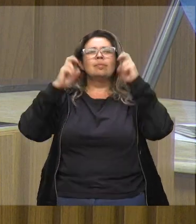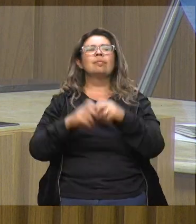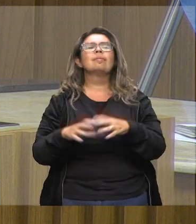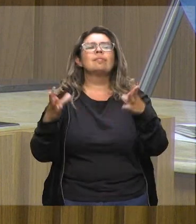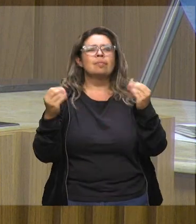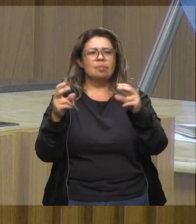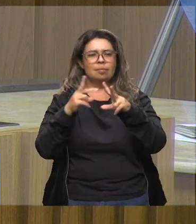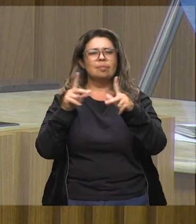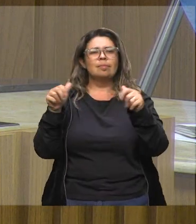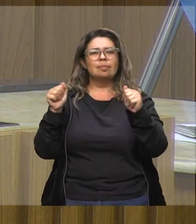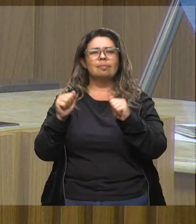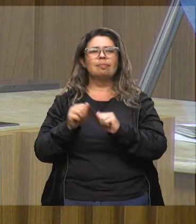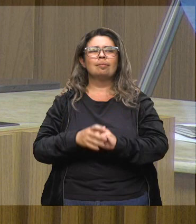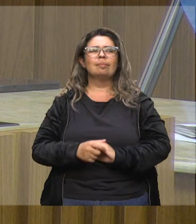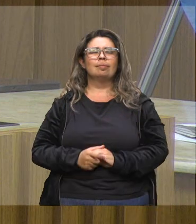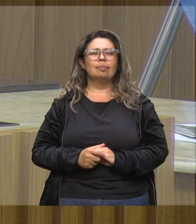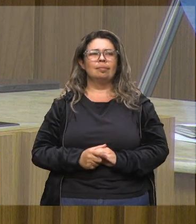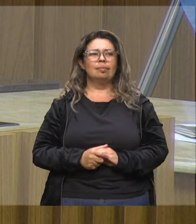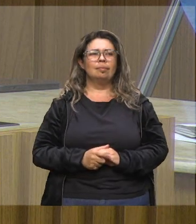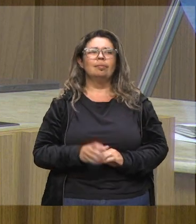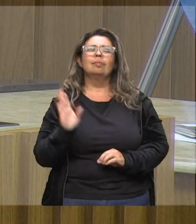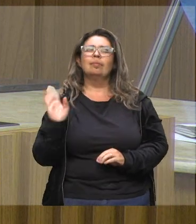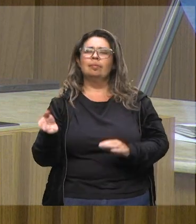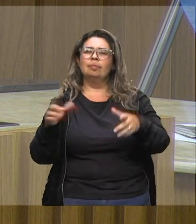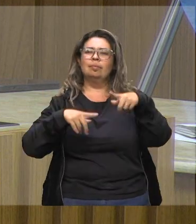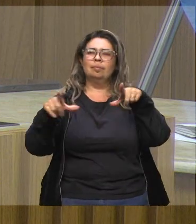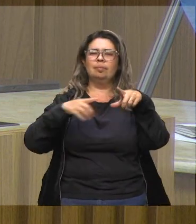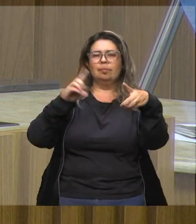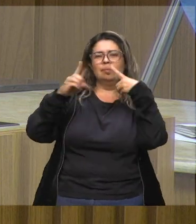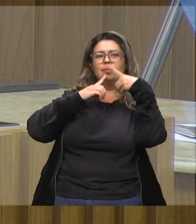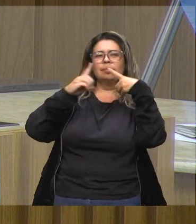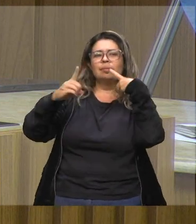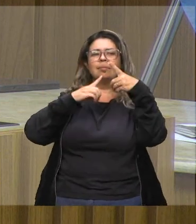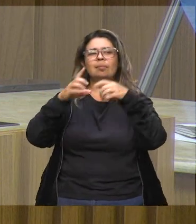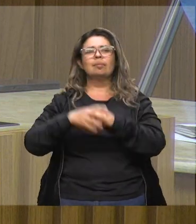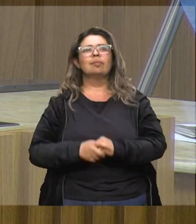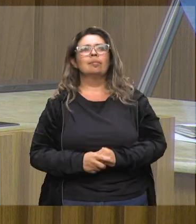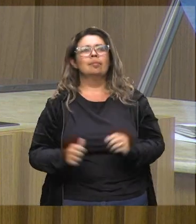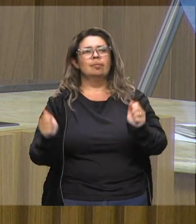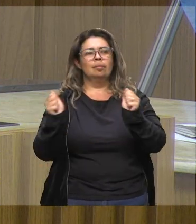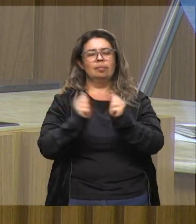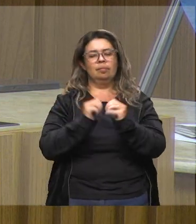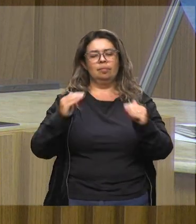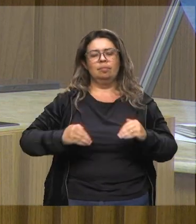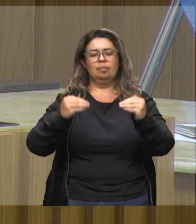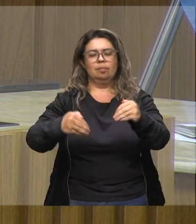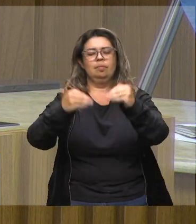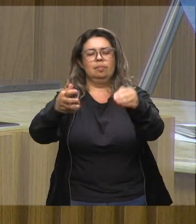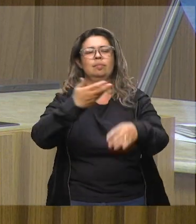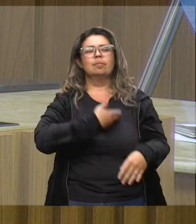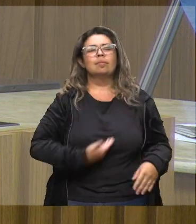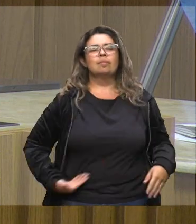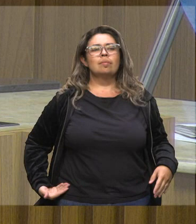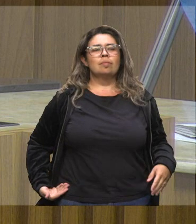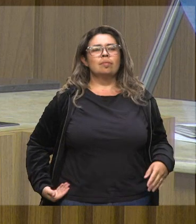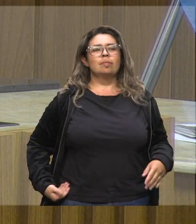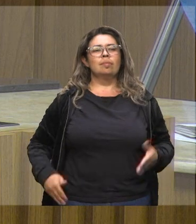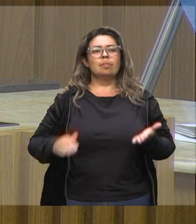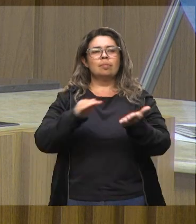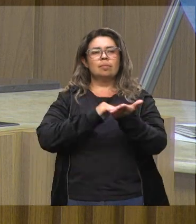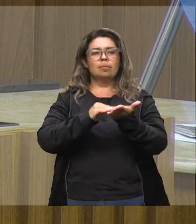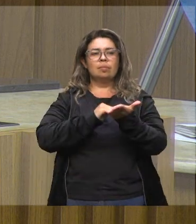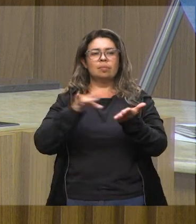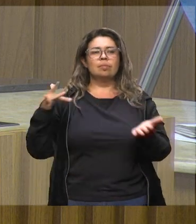casos nós trabalhamos, discutimos, junto com o Ministério Público, Secretaria